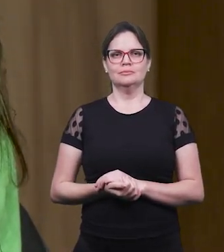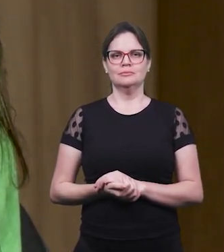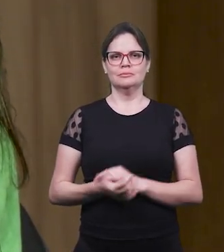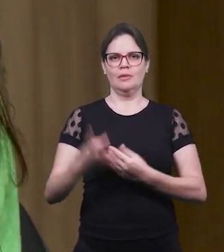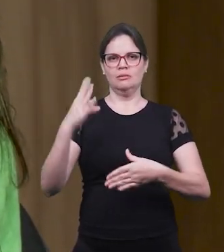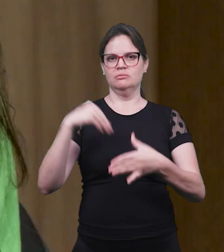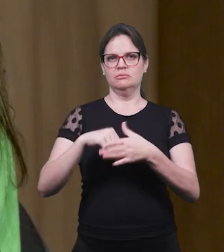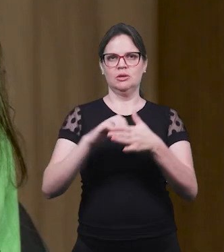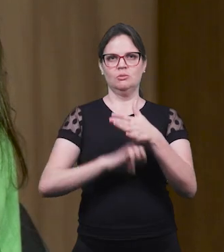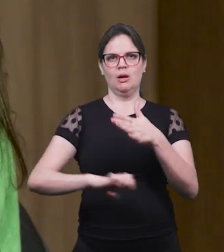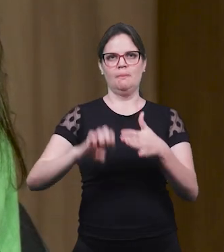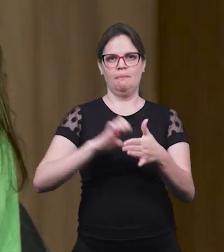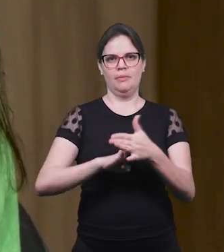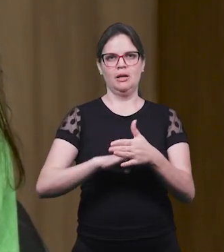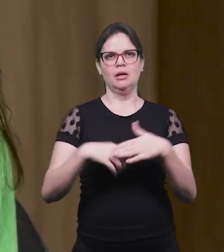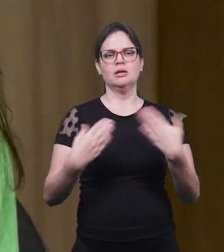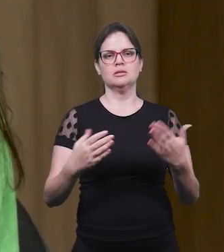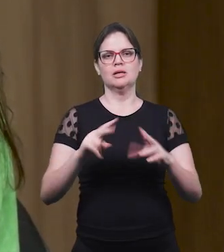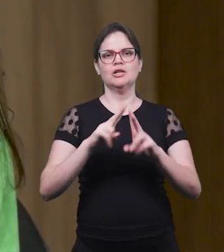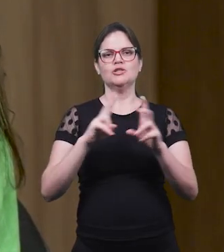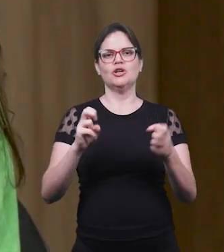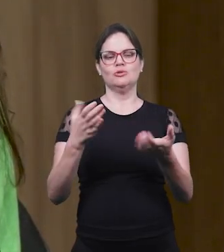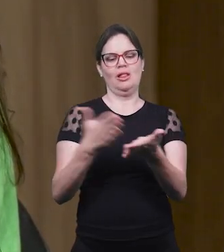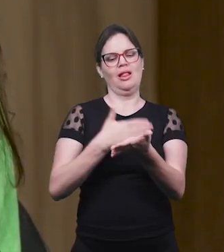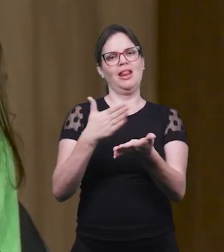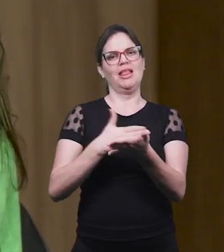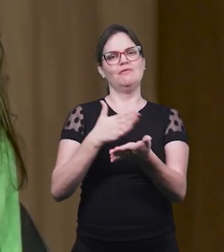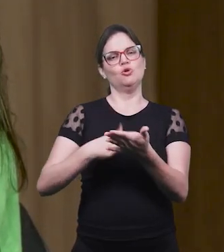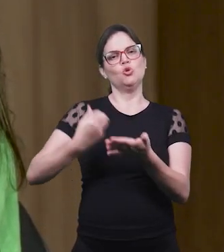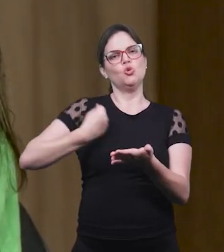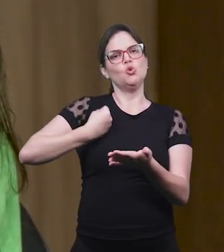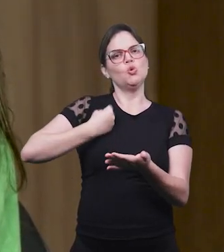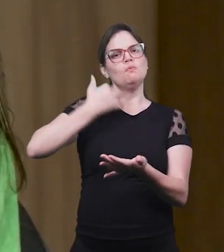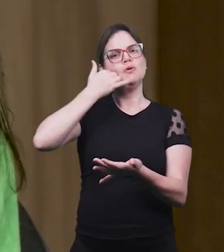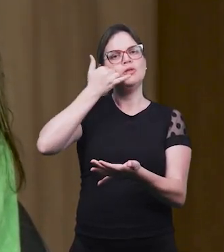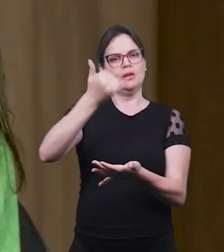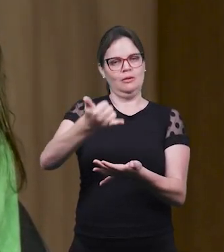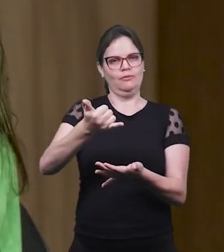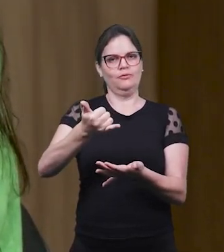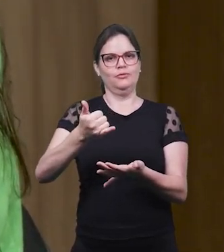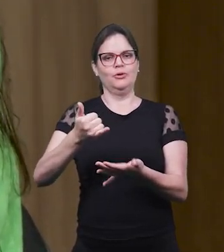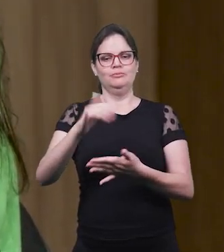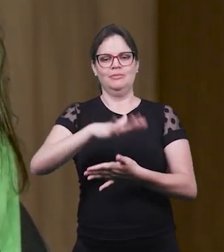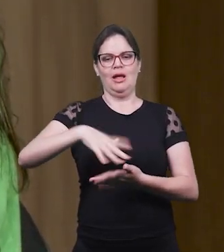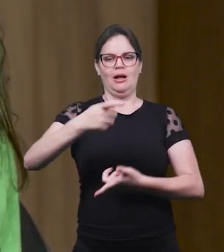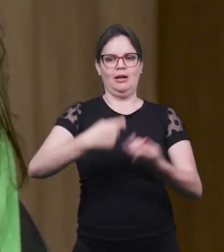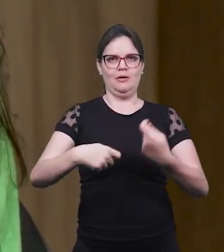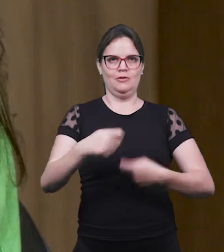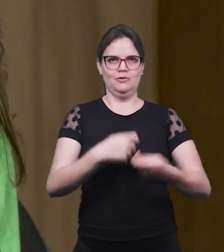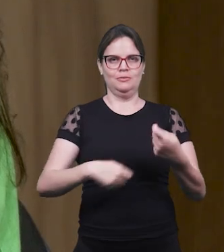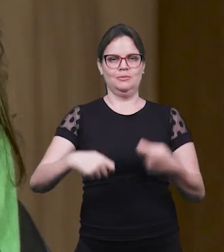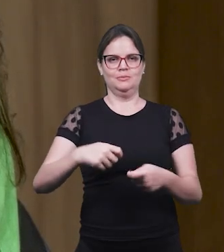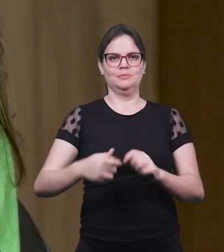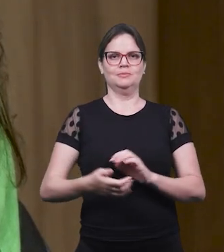numa empresa de catálogos telefônicos, na parte administrativa, e foi onde eu